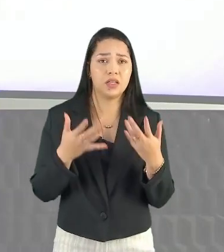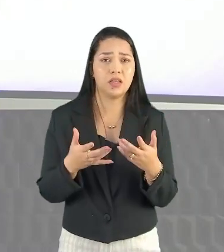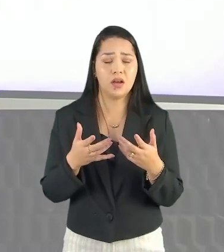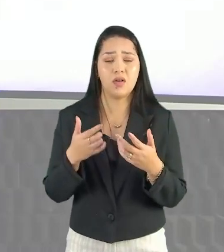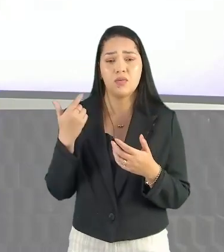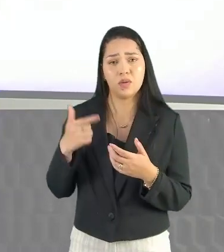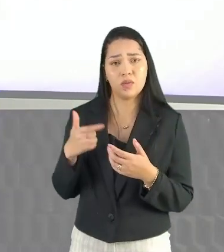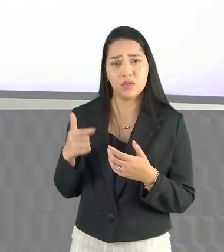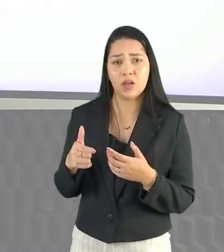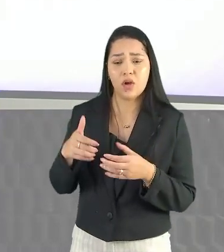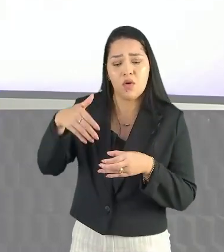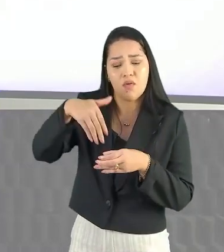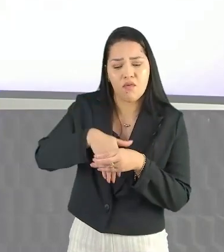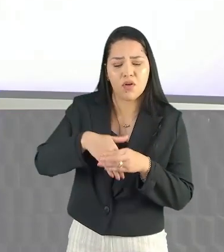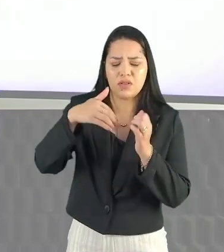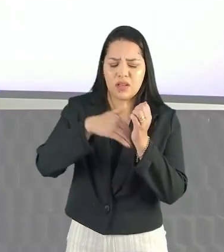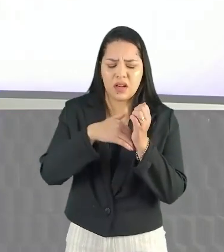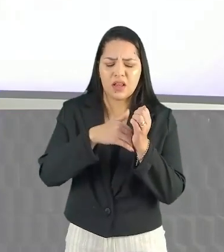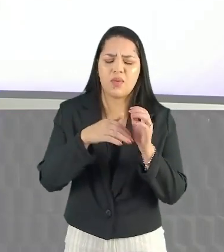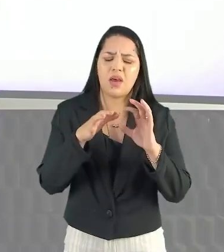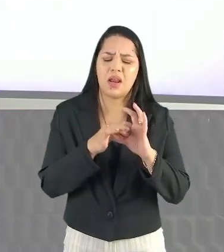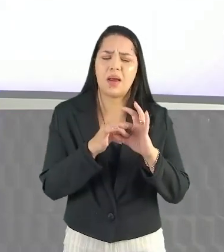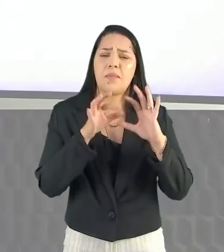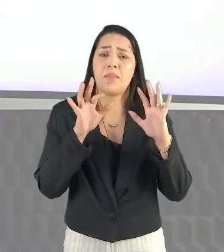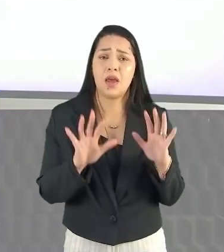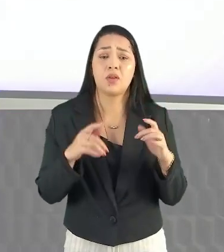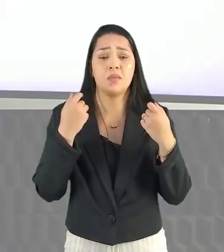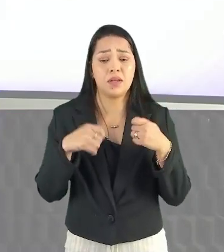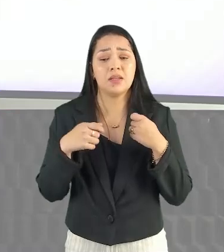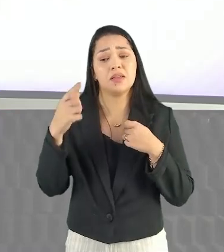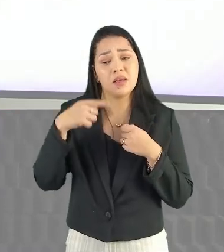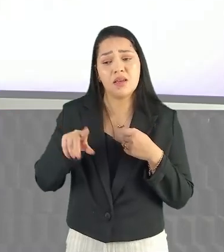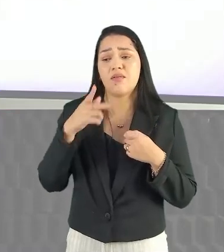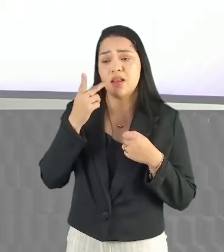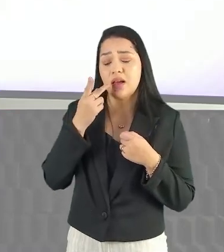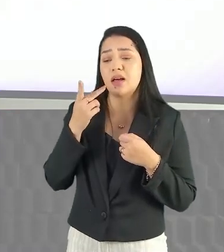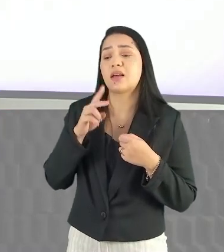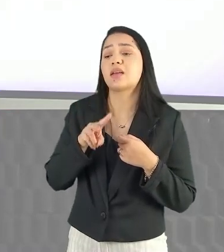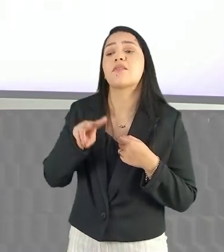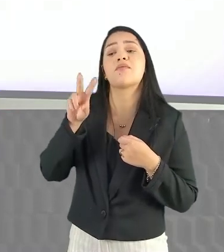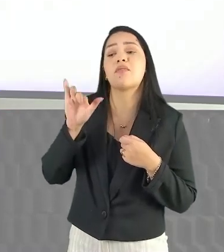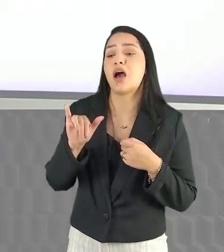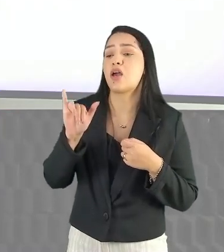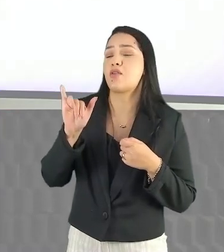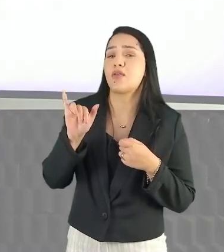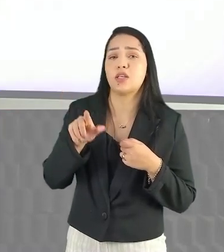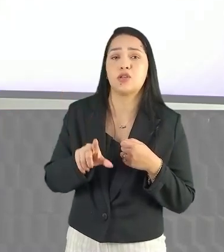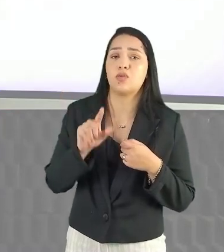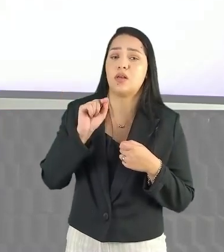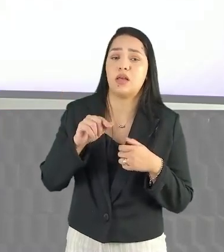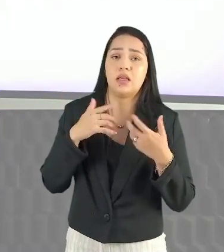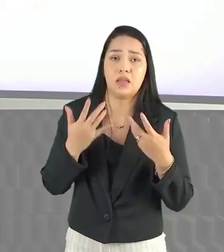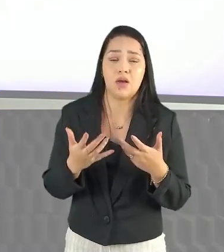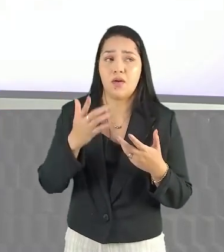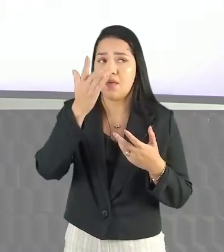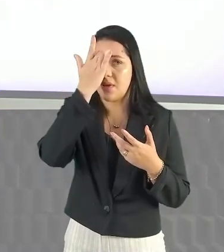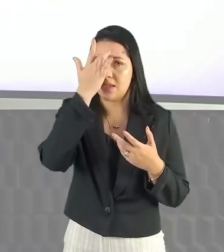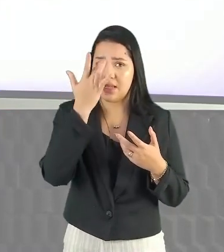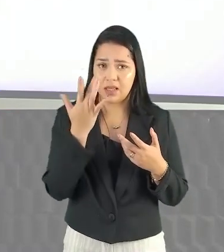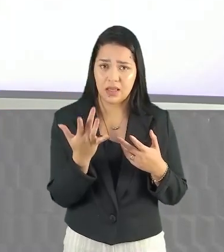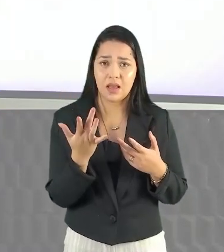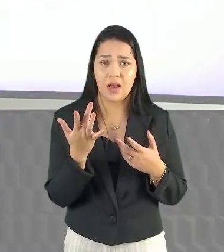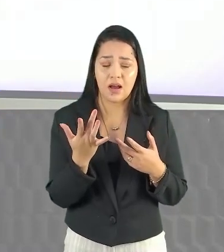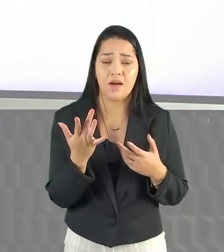não instituíram o voto secreto, o voto era aberto. Então, as pessoas tinham que ir lá e dizer com quem eles iam votar. Então, isso, claro, facilitava